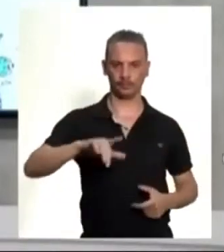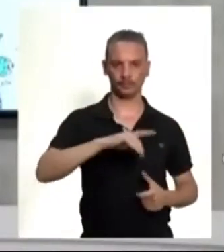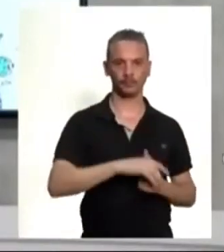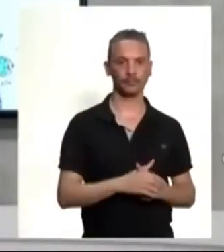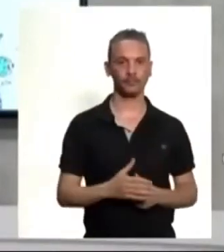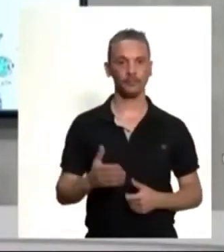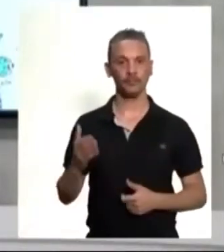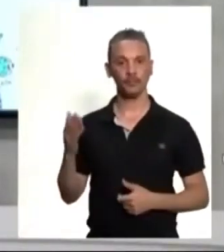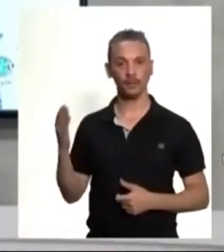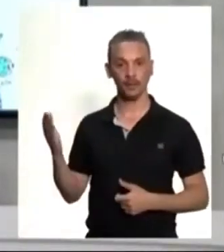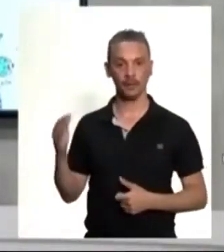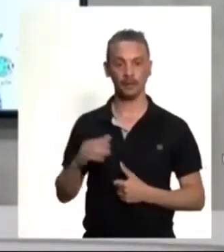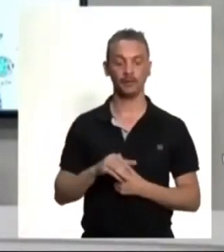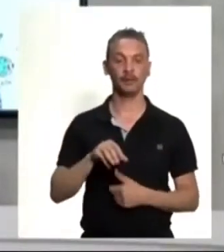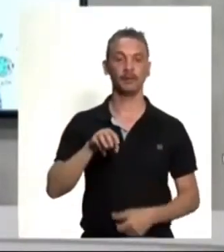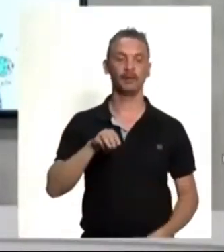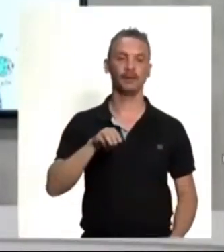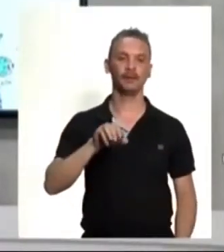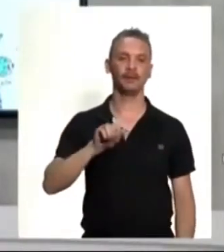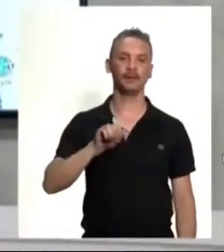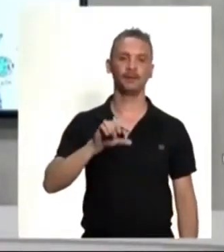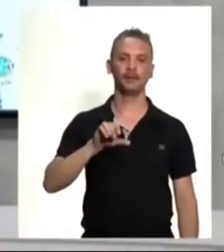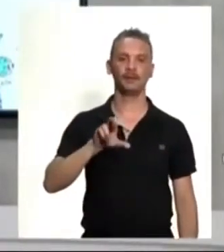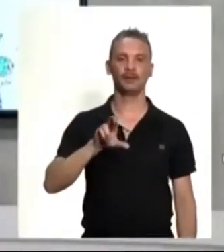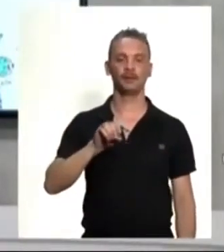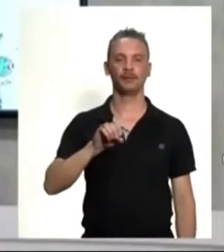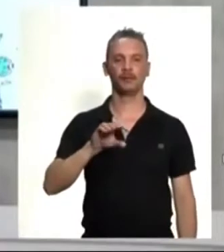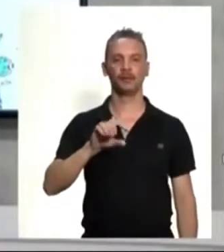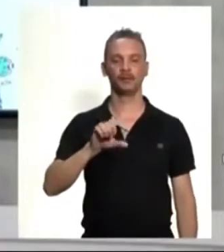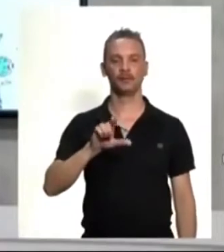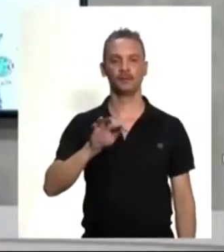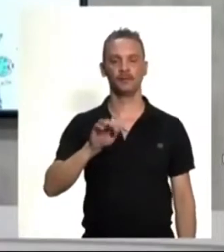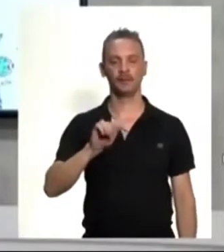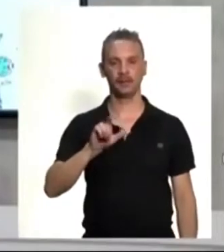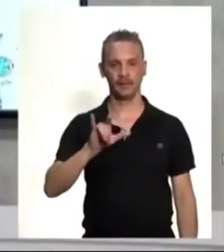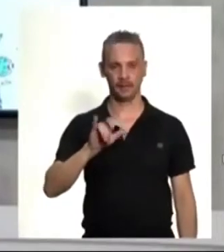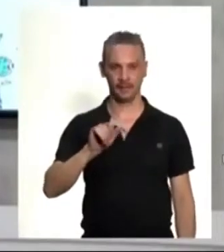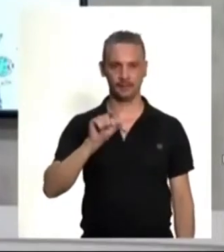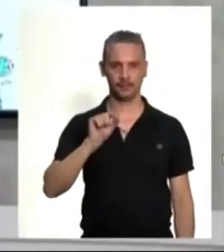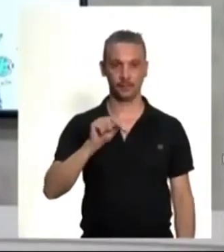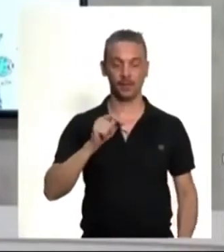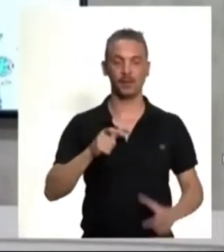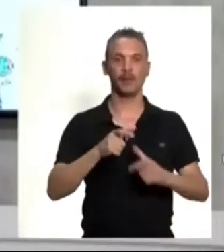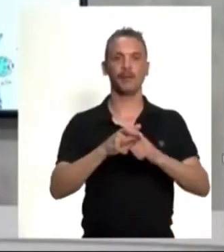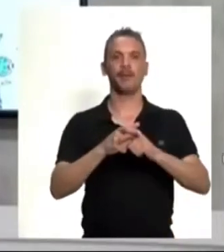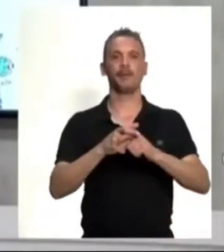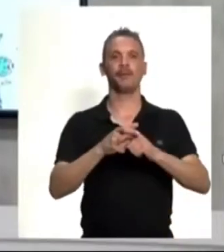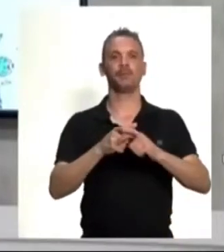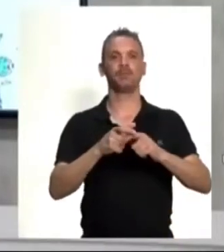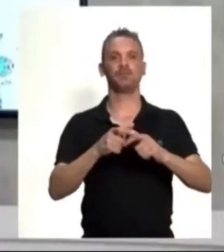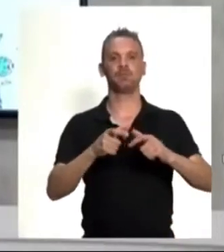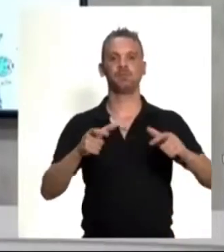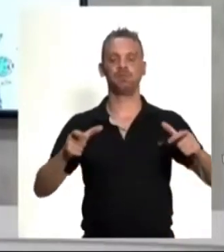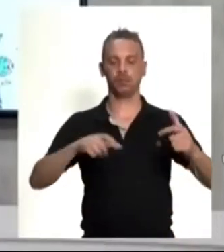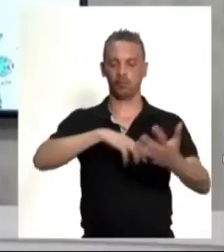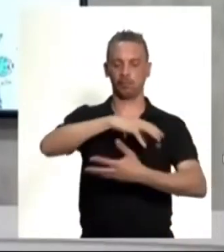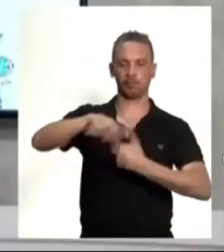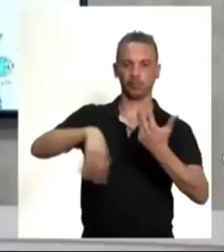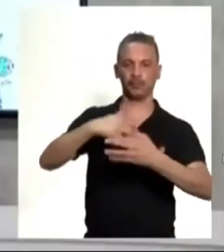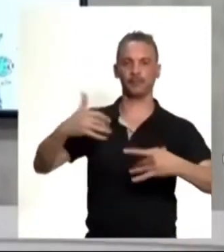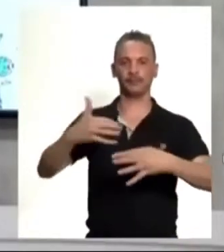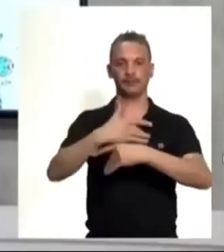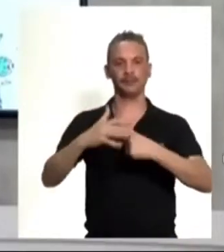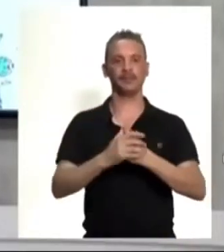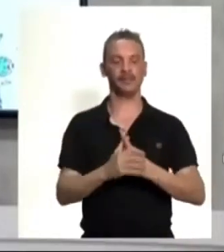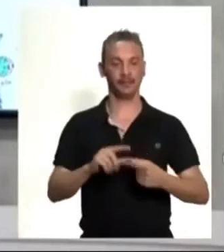Depois, macrocefalia. A gente já falou sobre isso. Macrocefalia urbana é o crescimento desordenado. E esse crescimento desordenado,